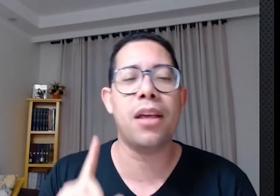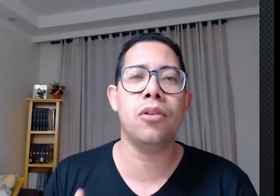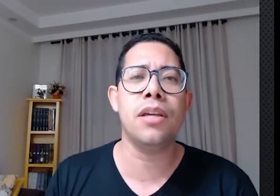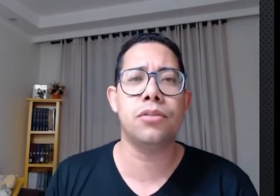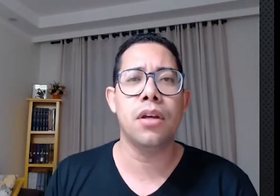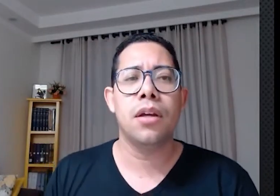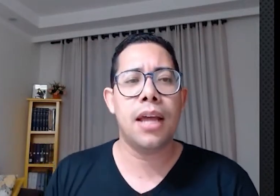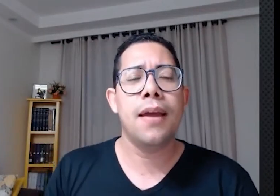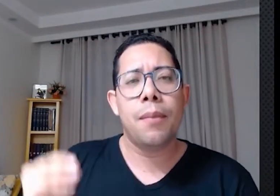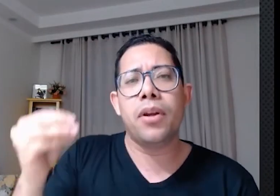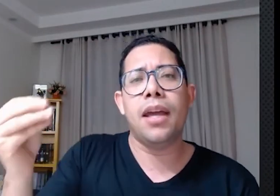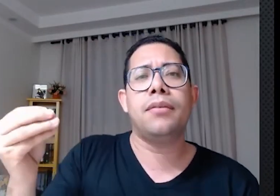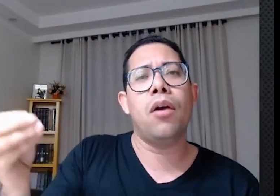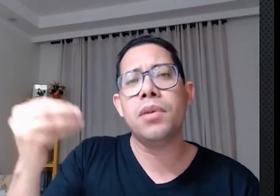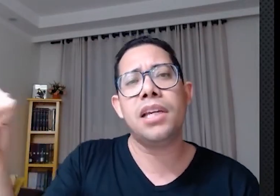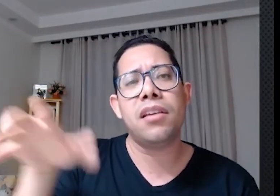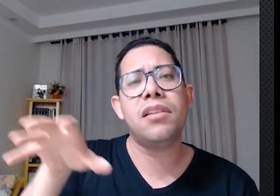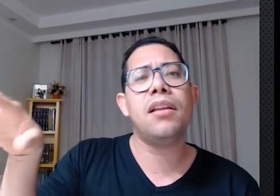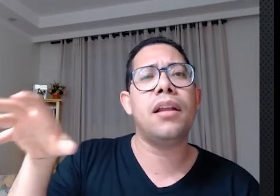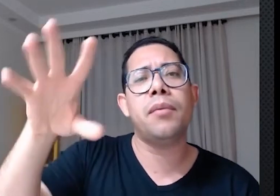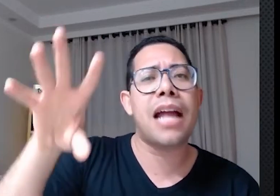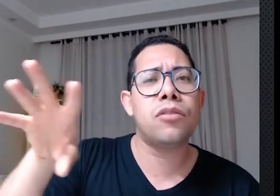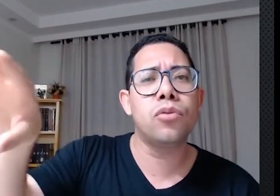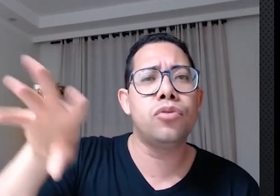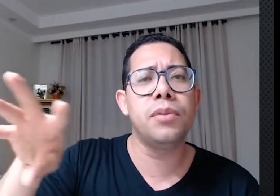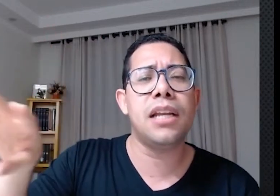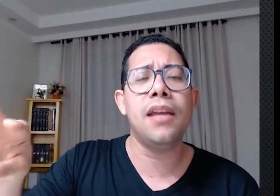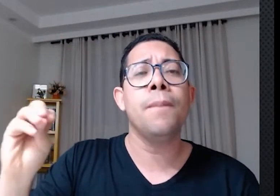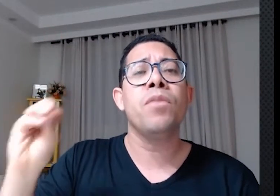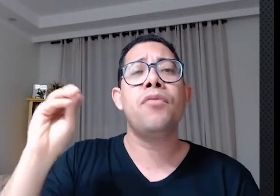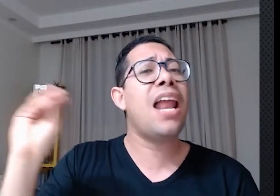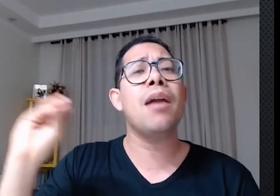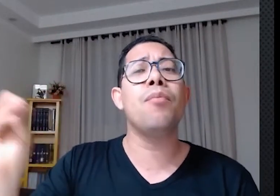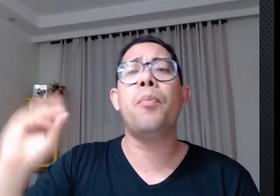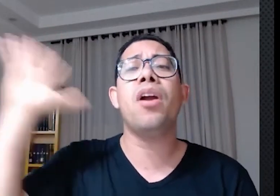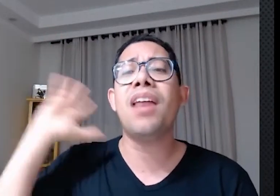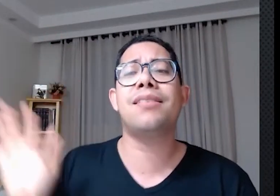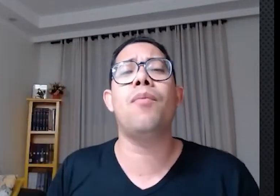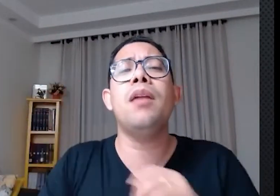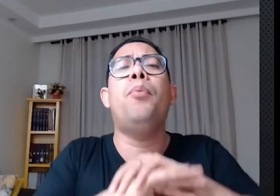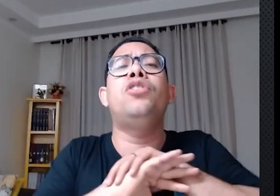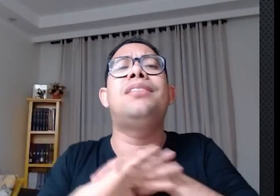que pensam isso, né? Porque tem algumas igrejas que têm determinados costumes ali e falam, é o meu por